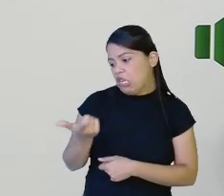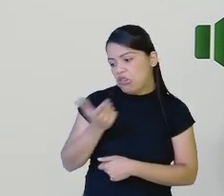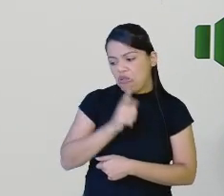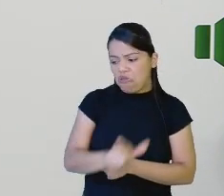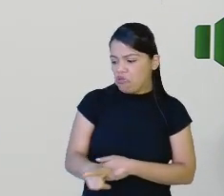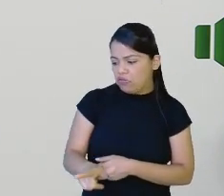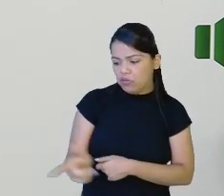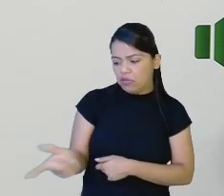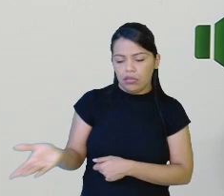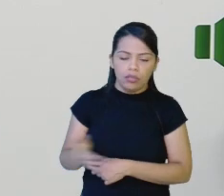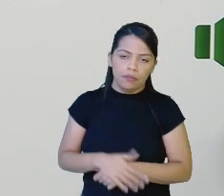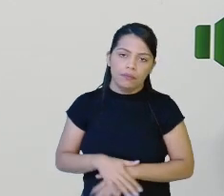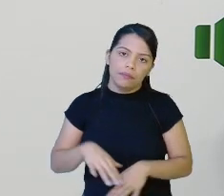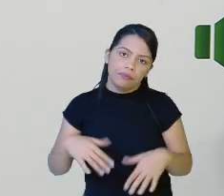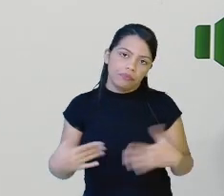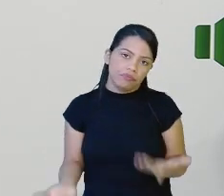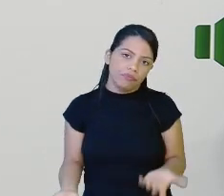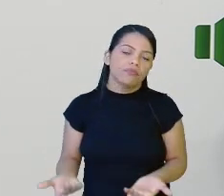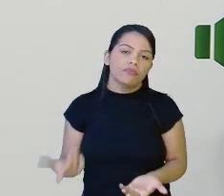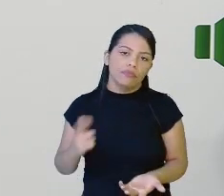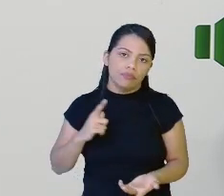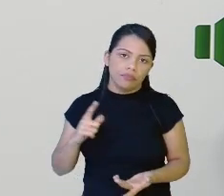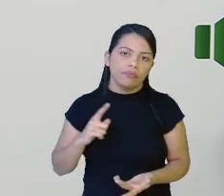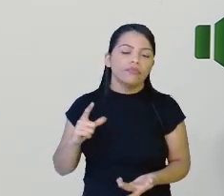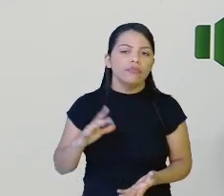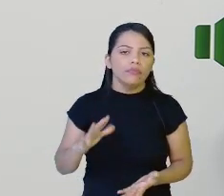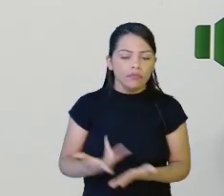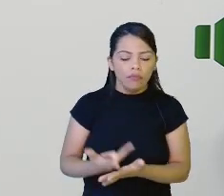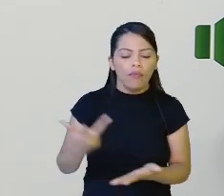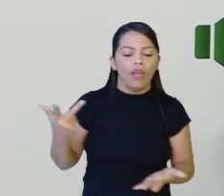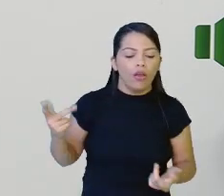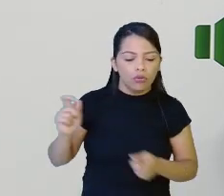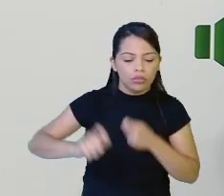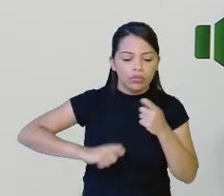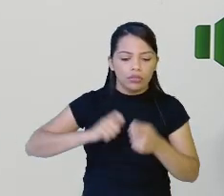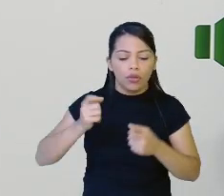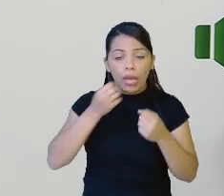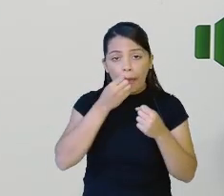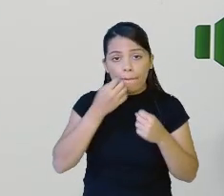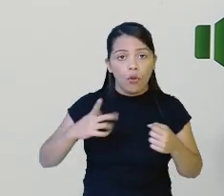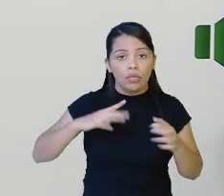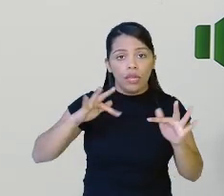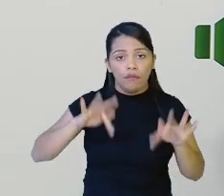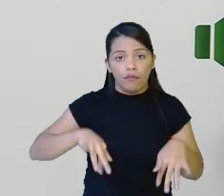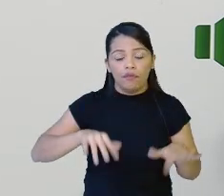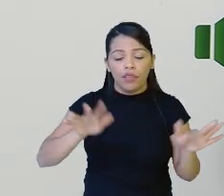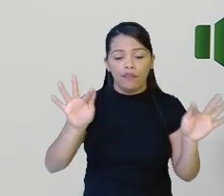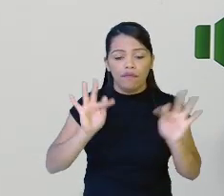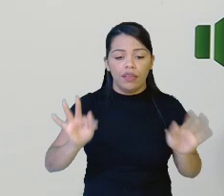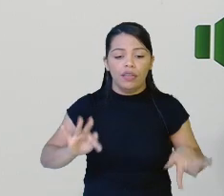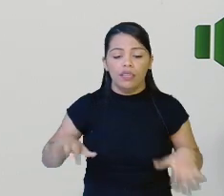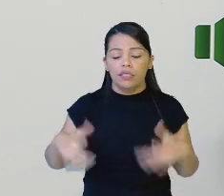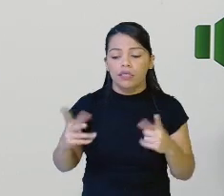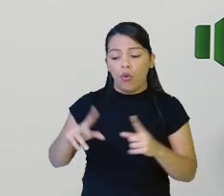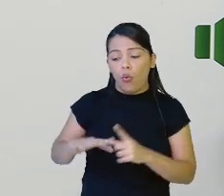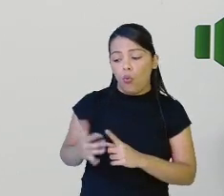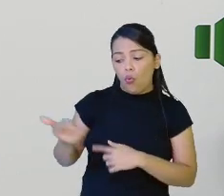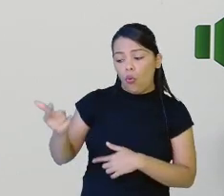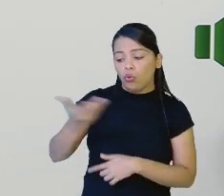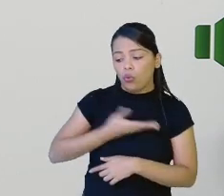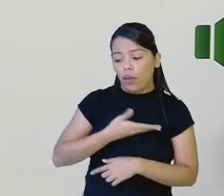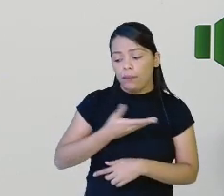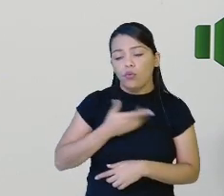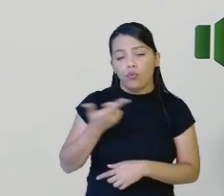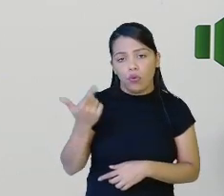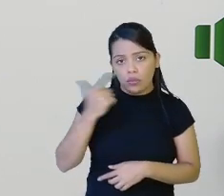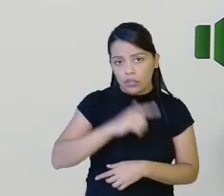dia daquela localidade, um acidente, que graças a Deus teve um final muito feliz. O menino conseguiu sobreviver e ainda nos